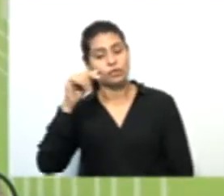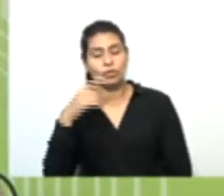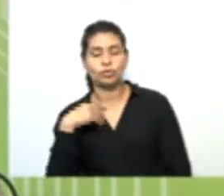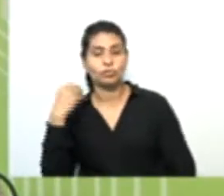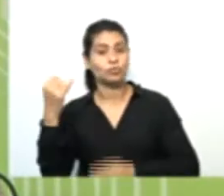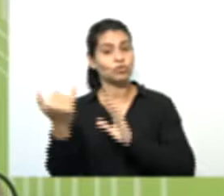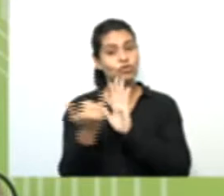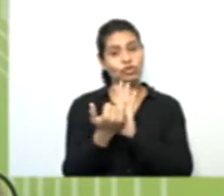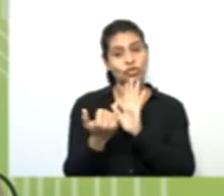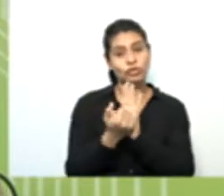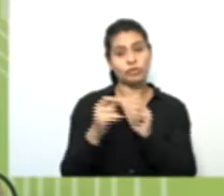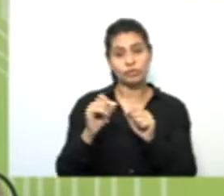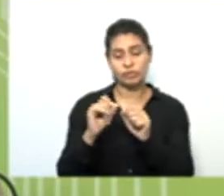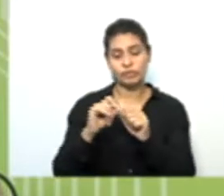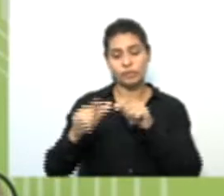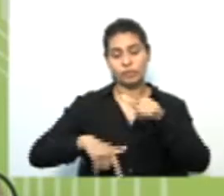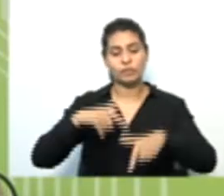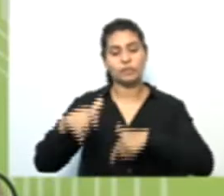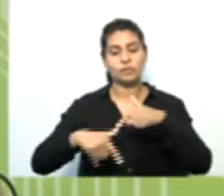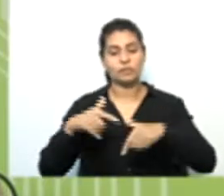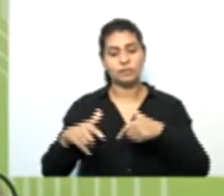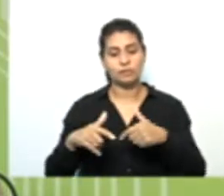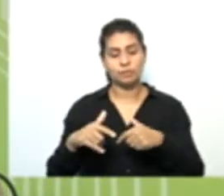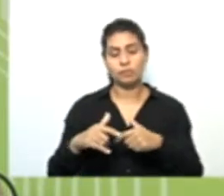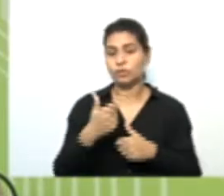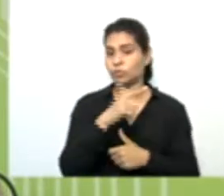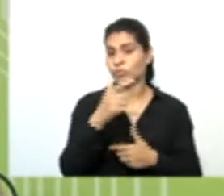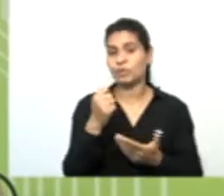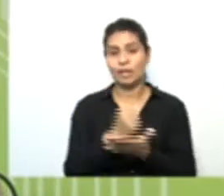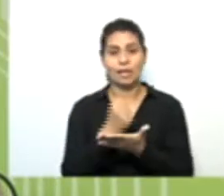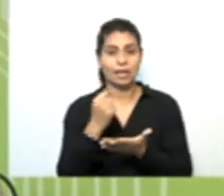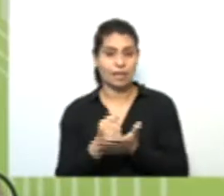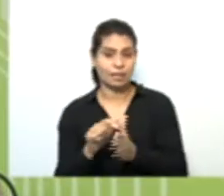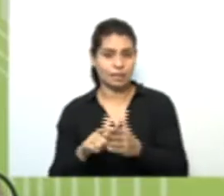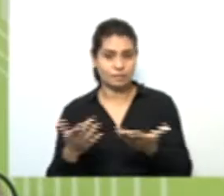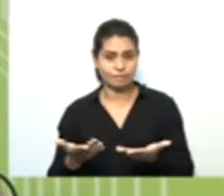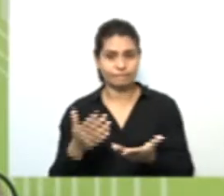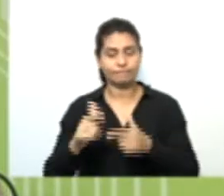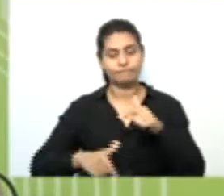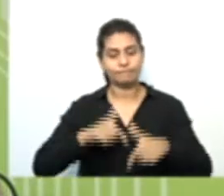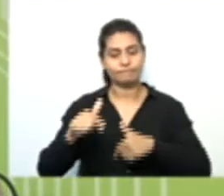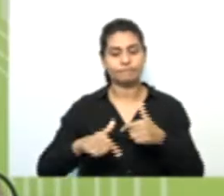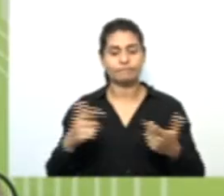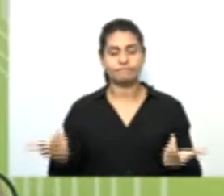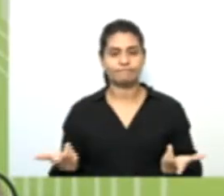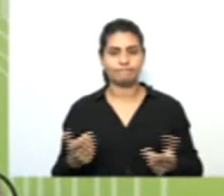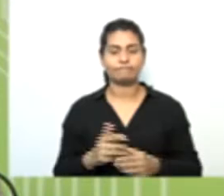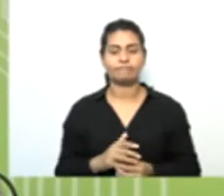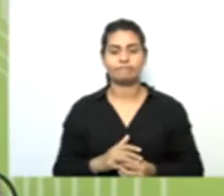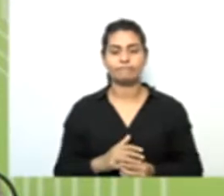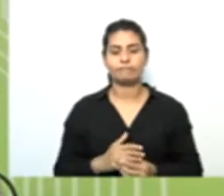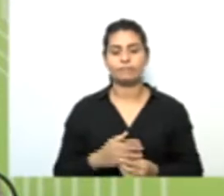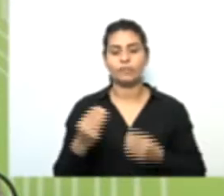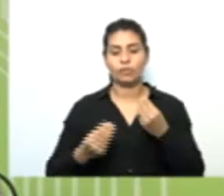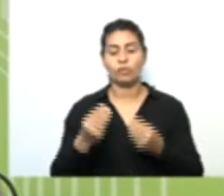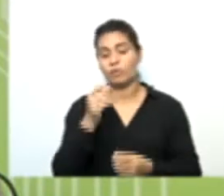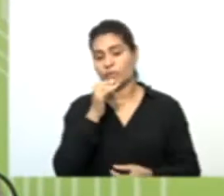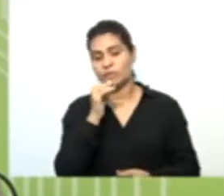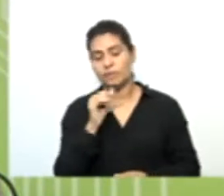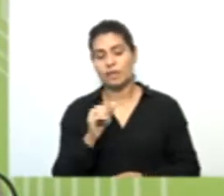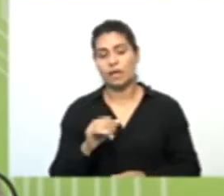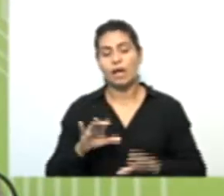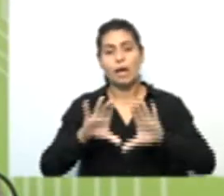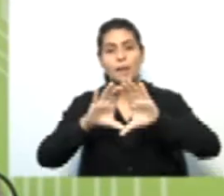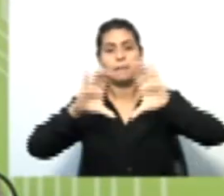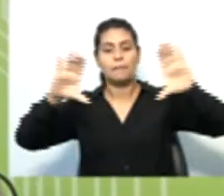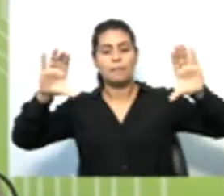trabalho autônomo, um trabalho sem registrar a carteira. Imagina, por exemplo, que você vai falar de móveis planejados. Aí